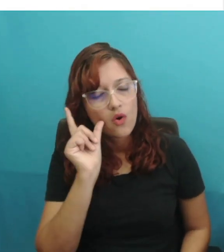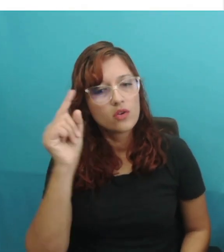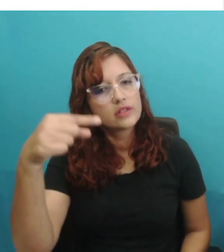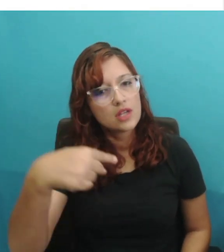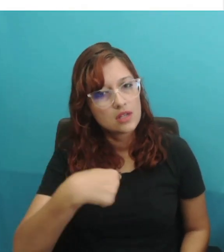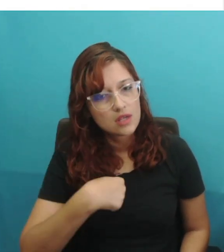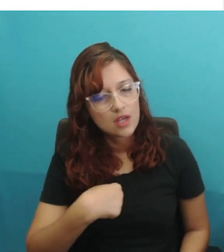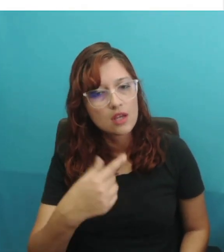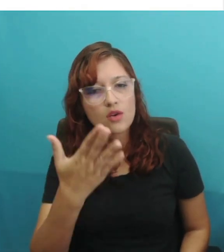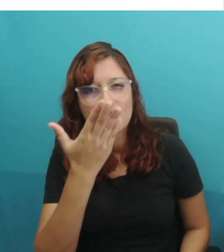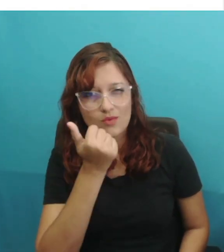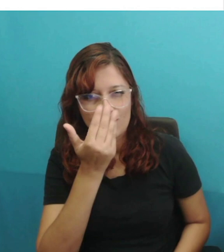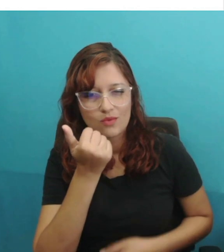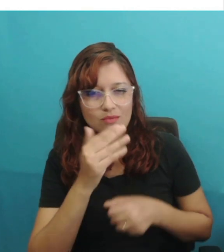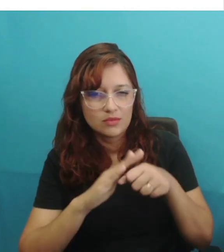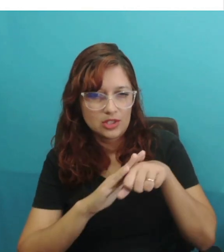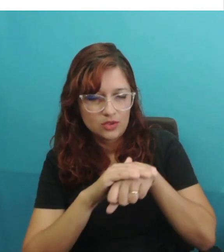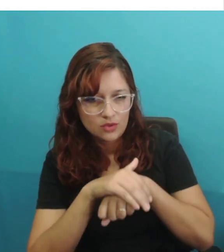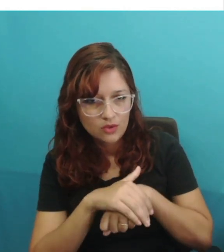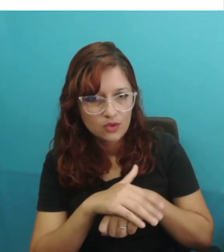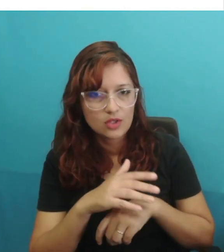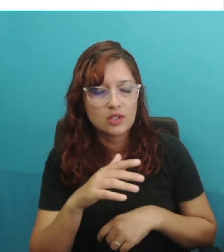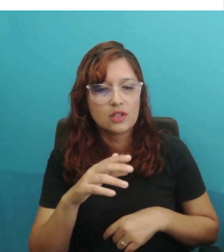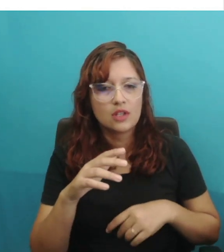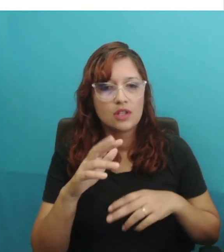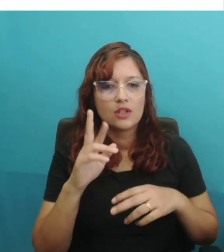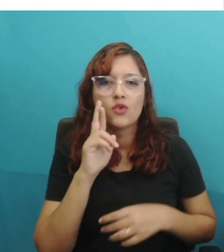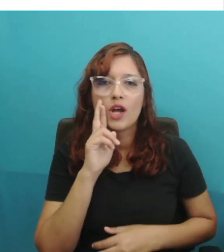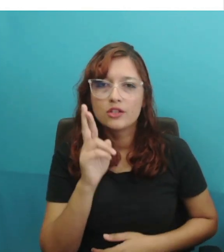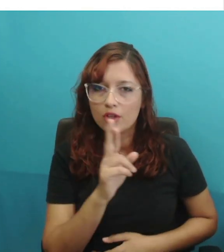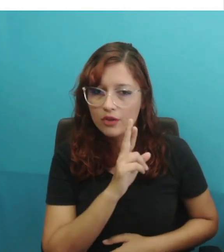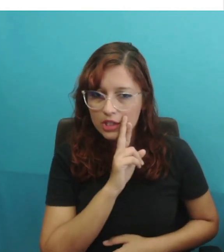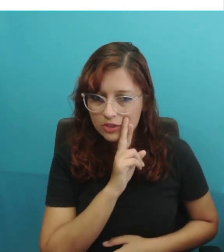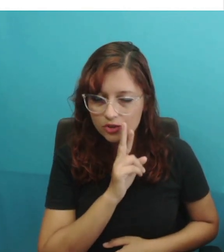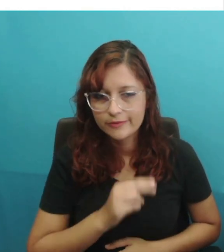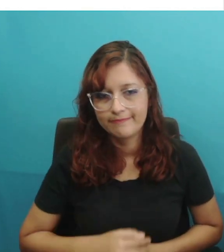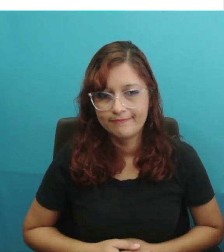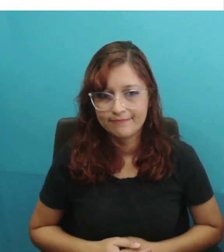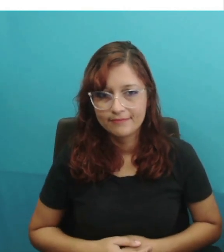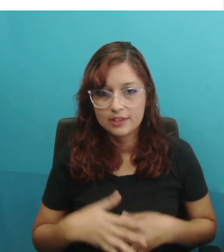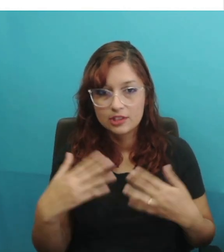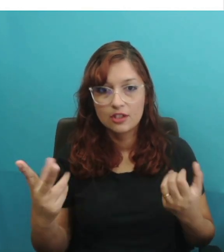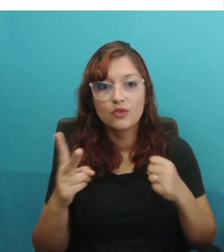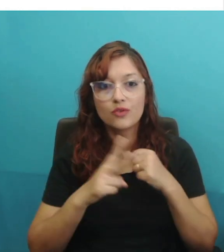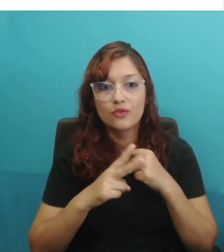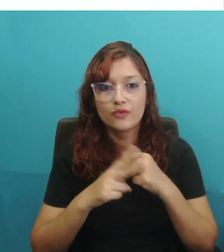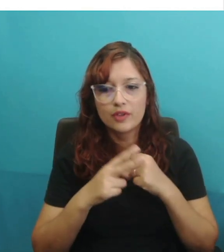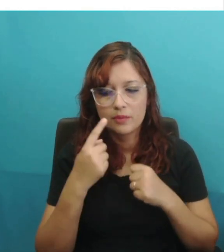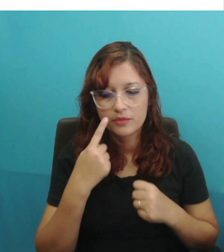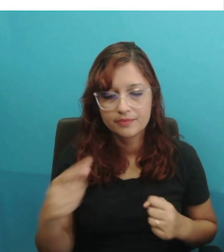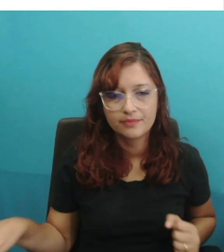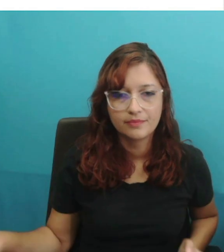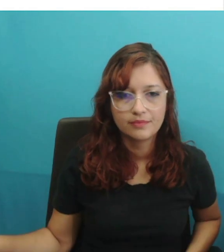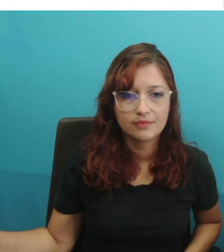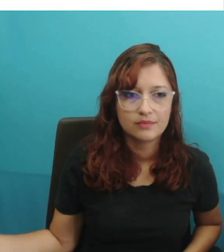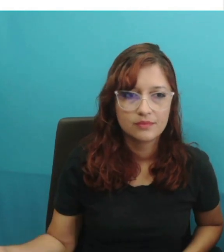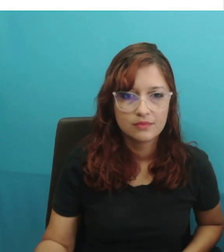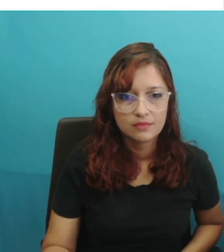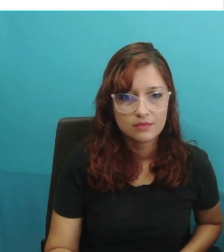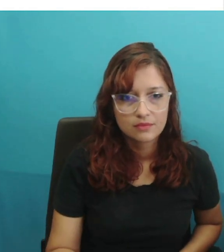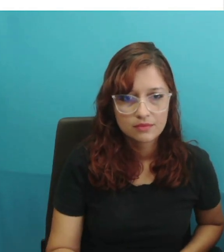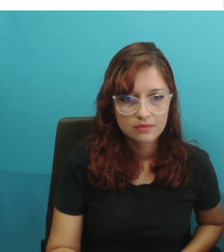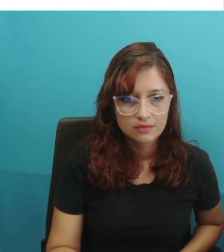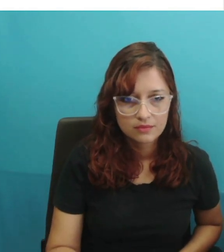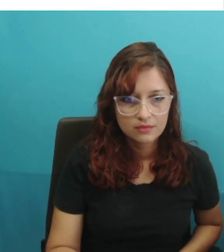Ó, ontem eu jantei num restaurante. Então, o